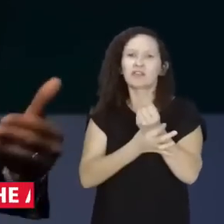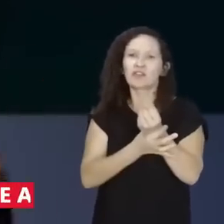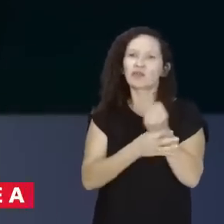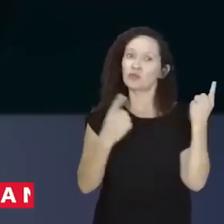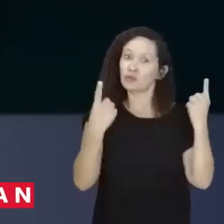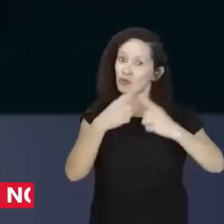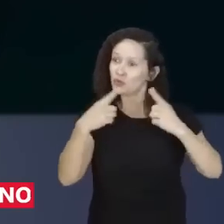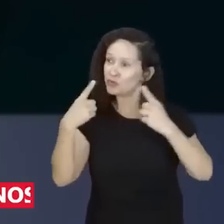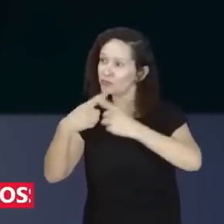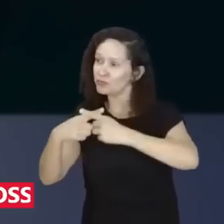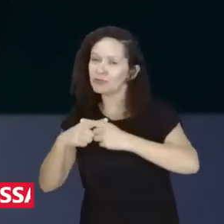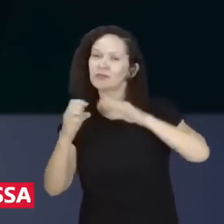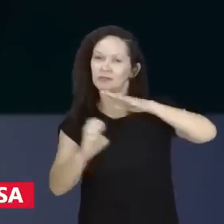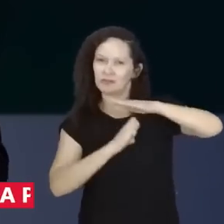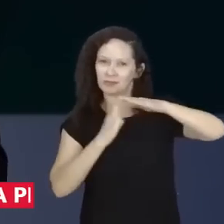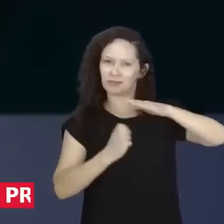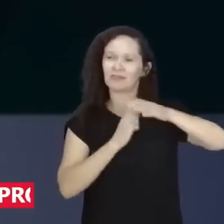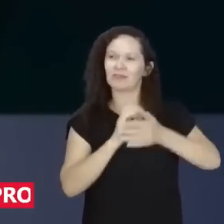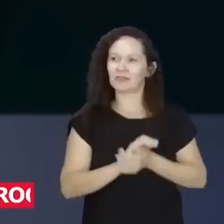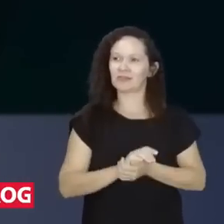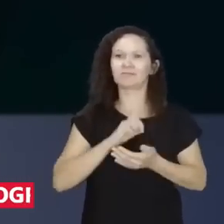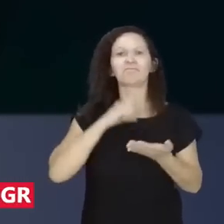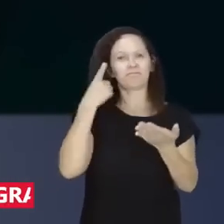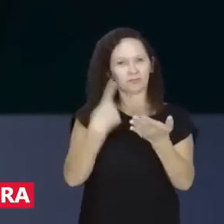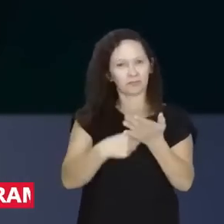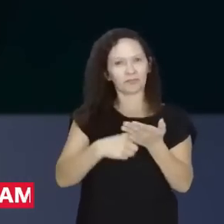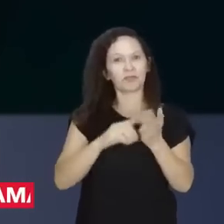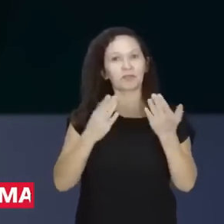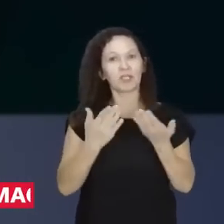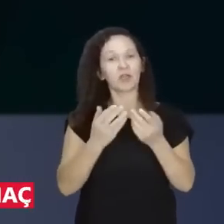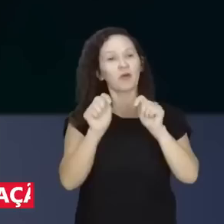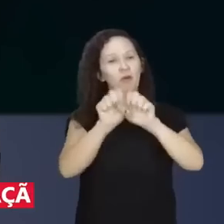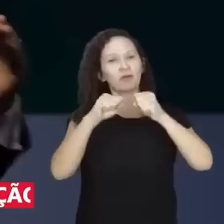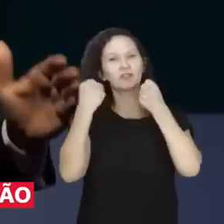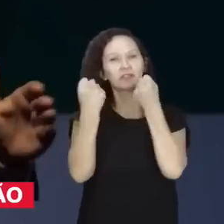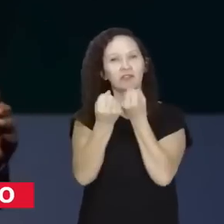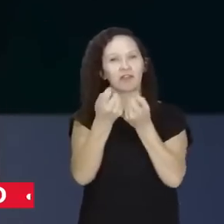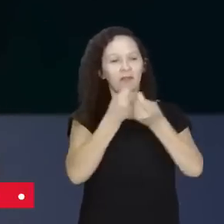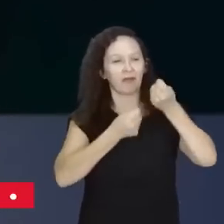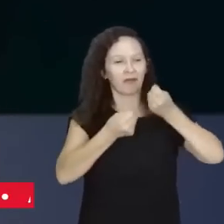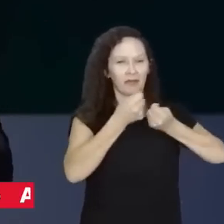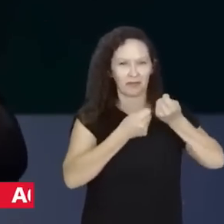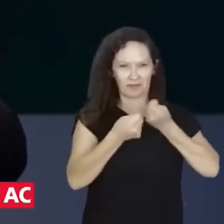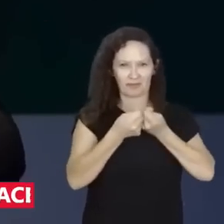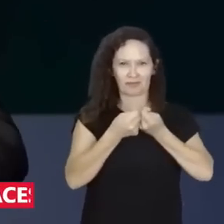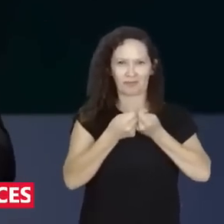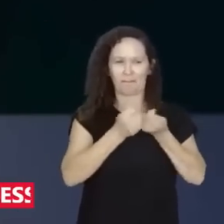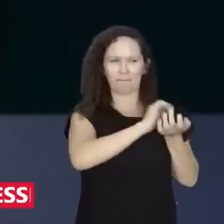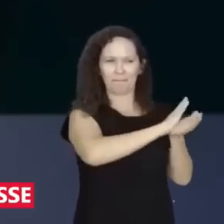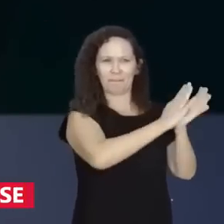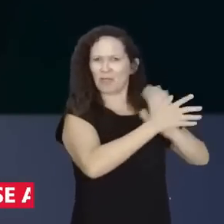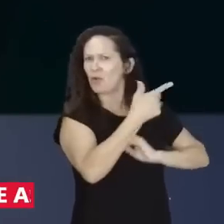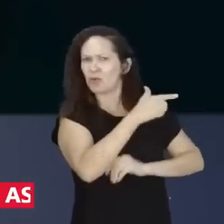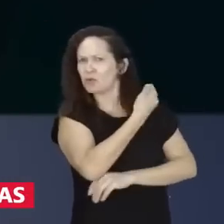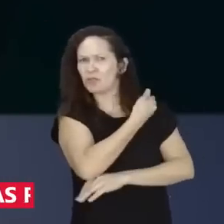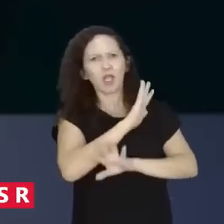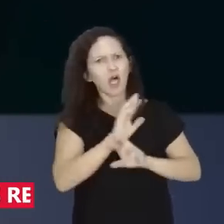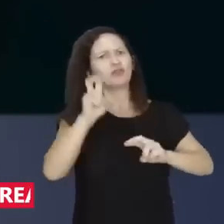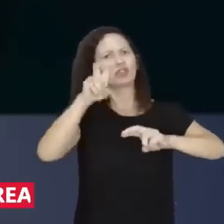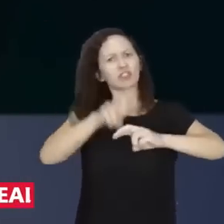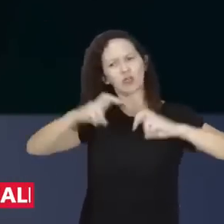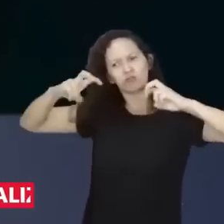uma agenda também com o sistema financeiro. E nós não teremos nenhum preconceito em sentar com o